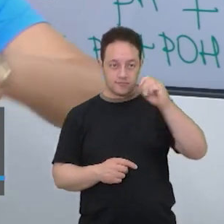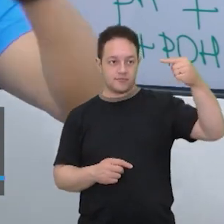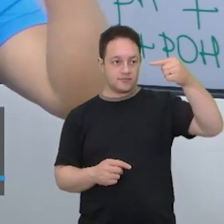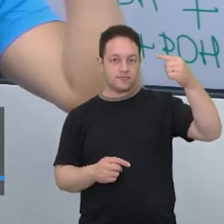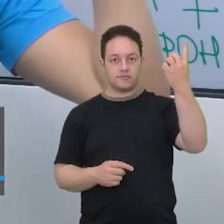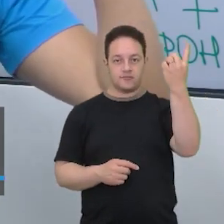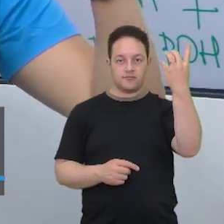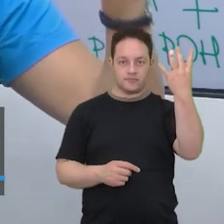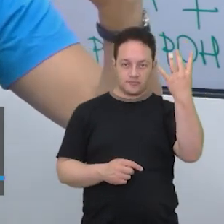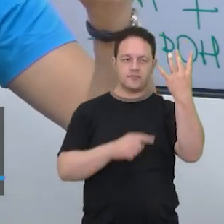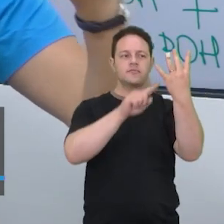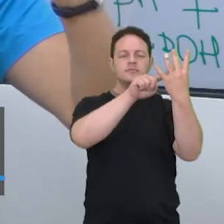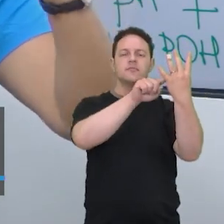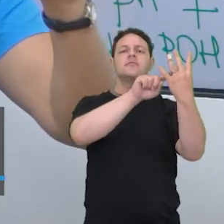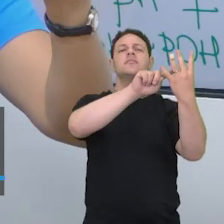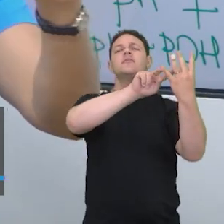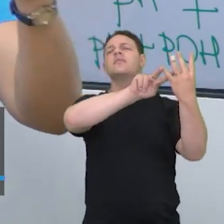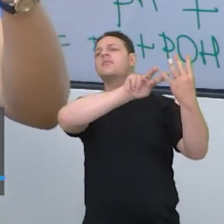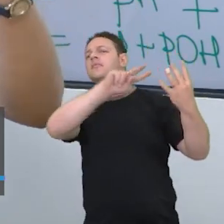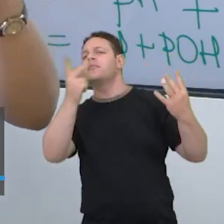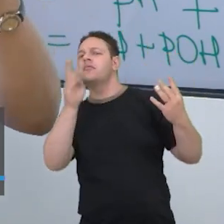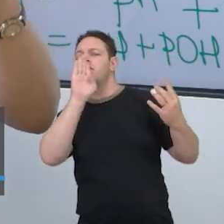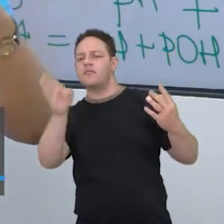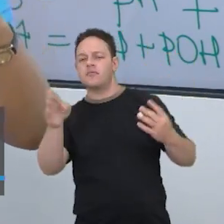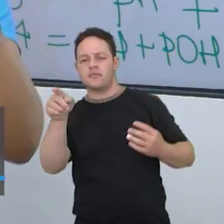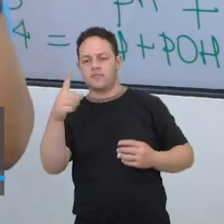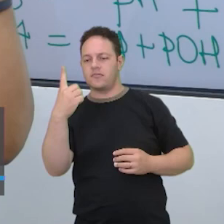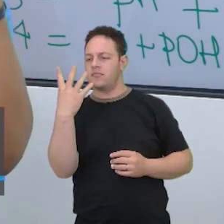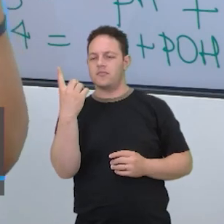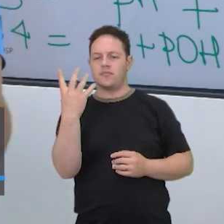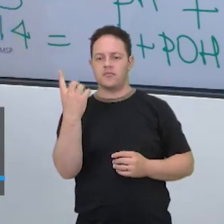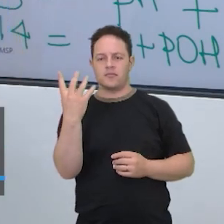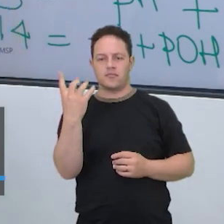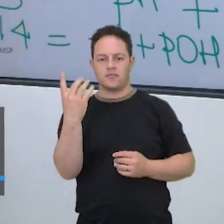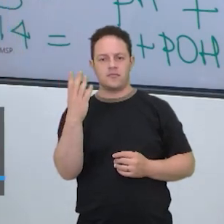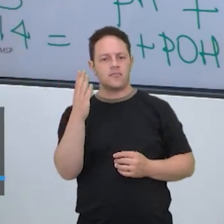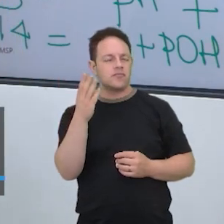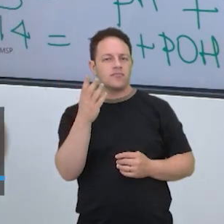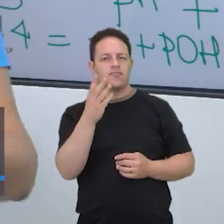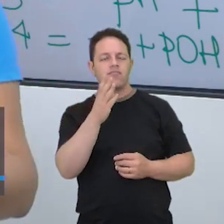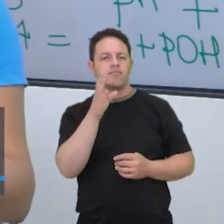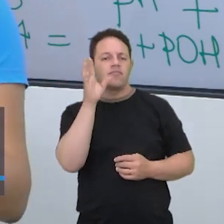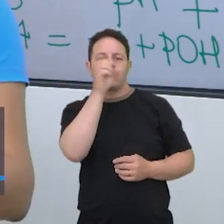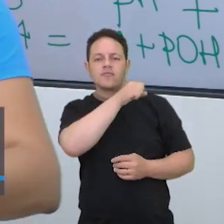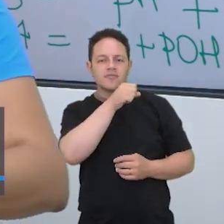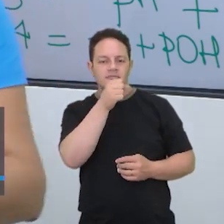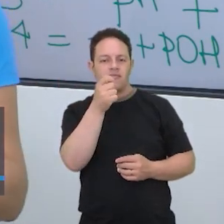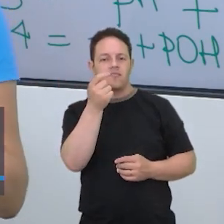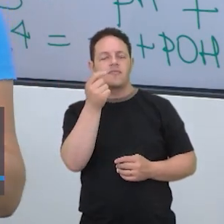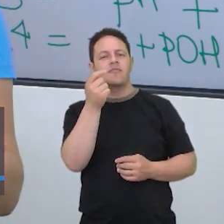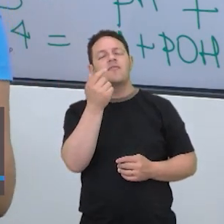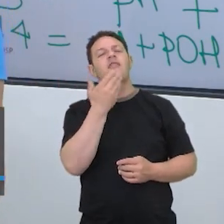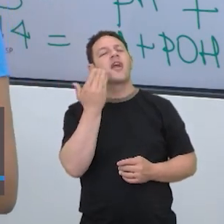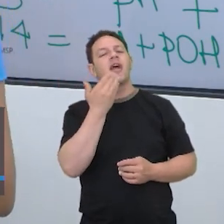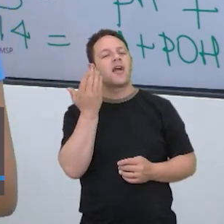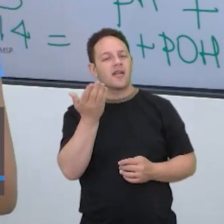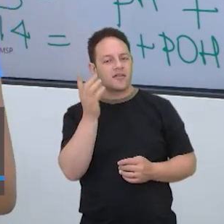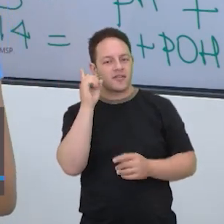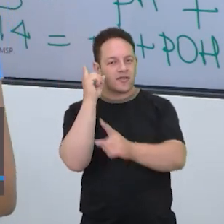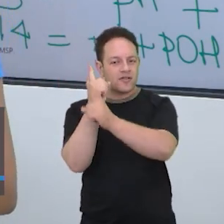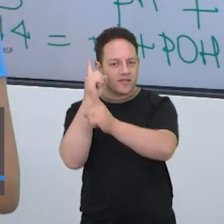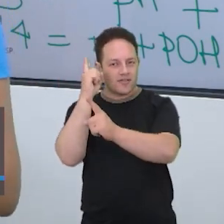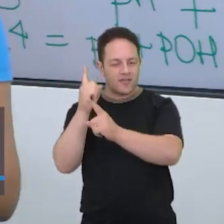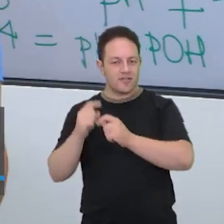gente, de repente, foi para 14, um número super tátil, né? Tátil, que eu falo assim, não no universo de pegar, gente, mas muito mais fácil